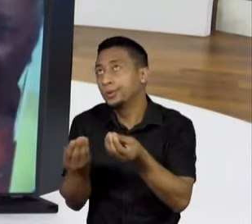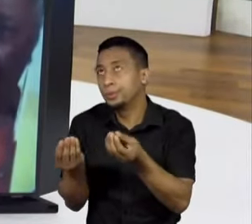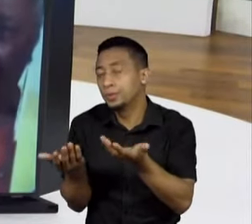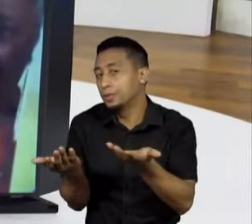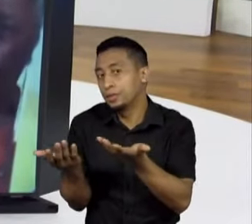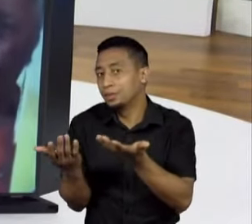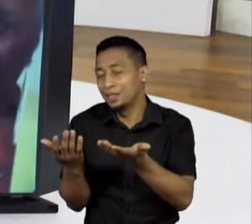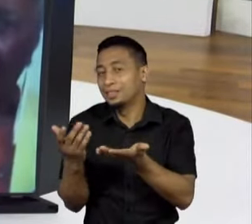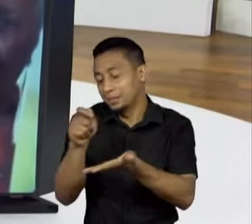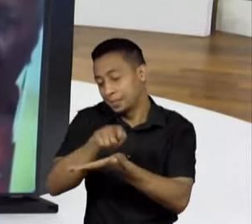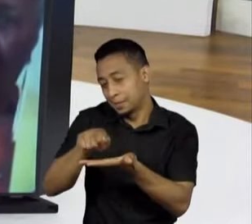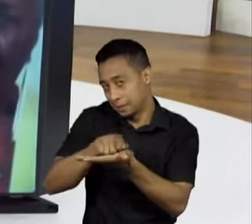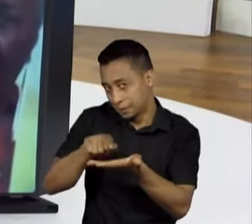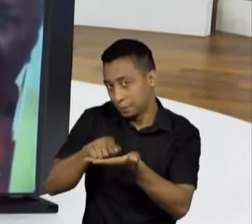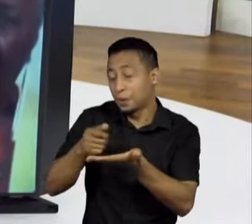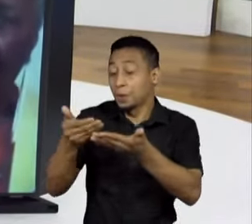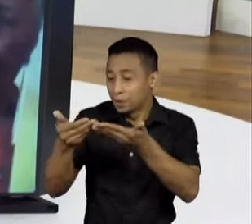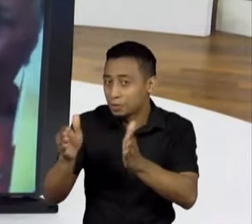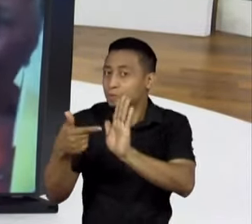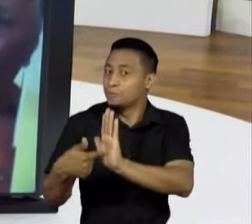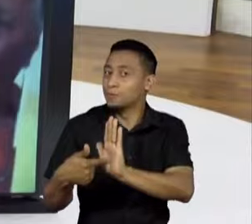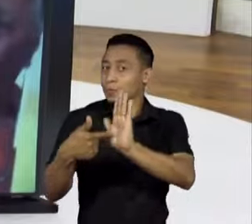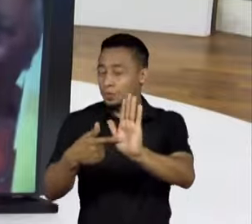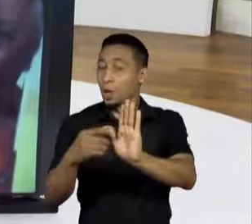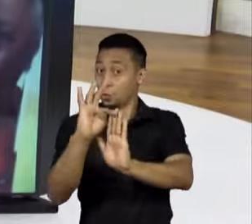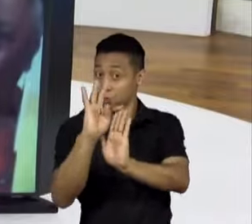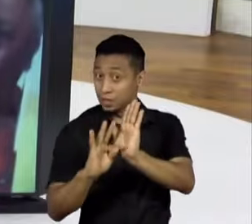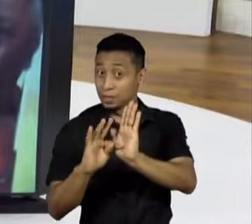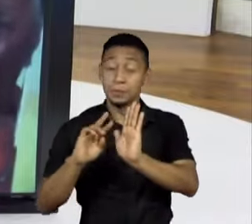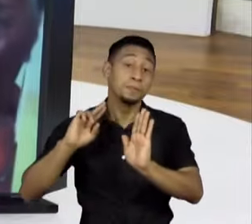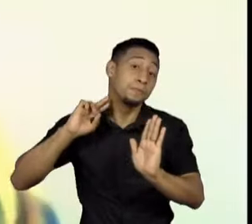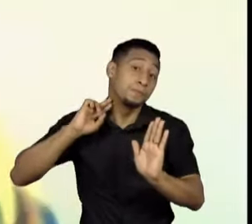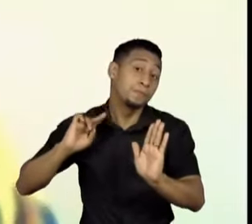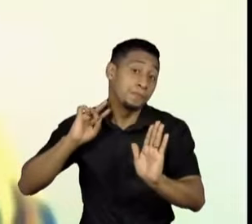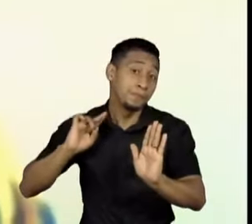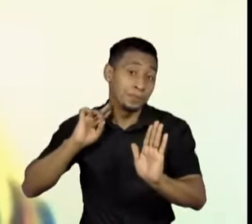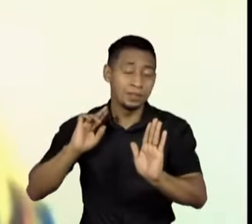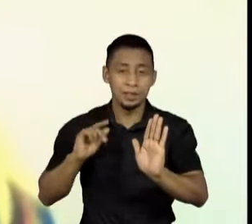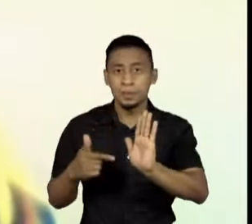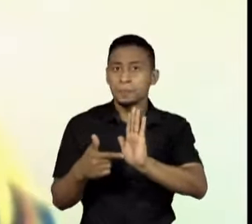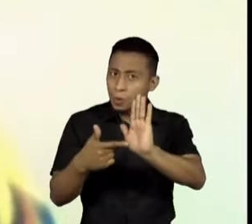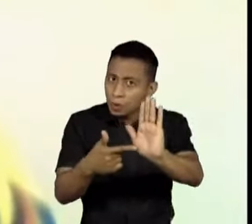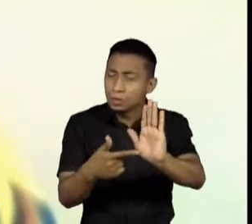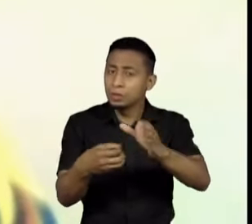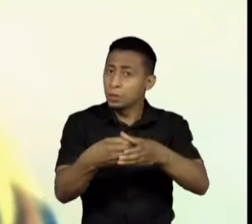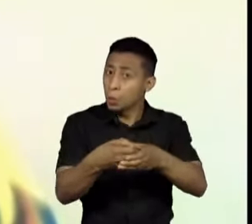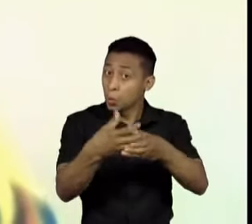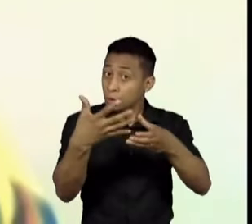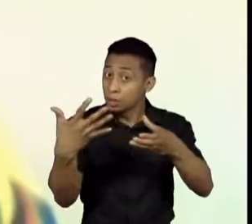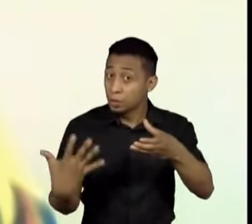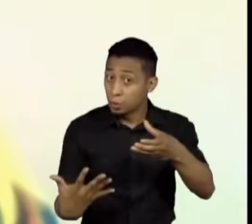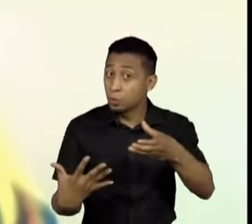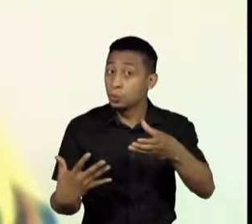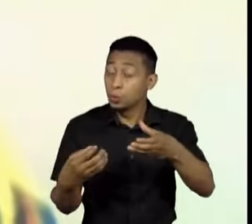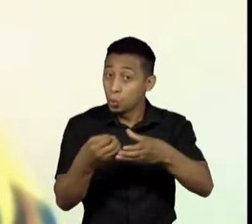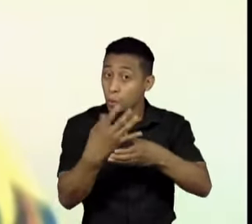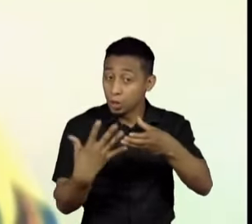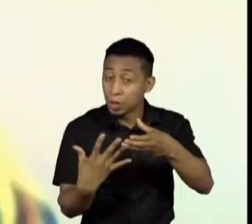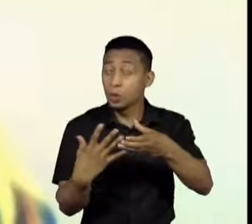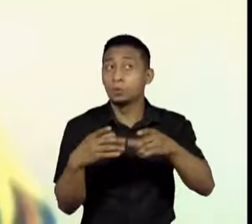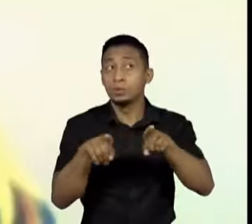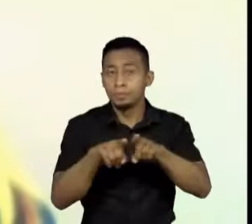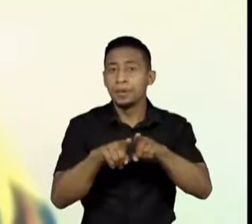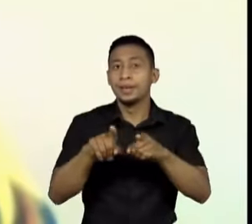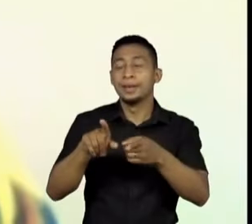apresentou Carolina? Eu acho que o texto de Carolina é um texto que, para além do conteúdo, para além da